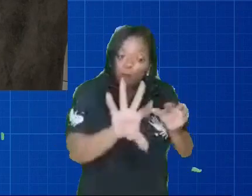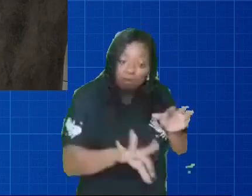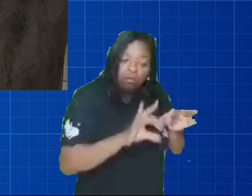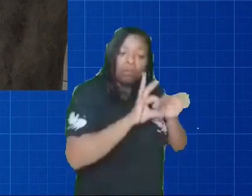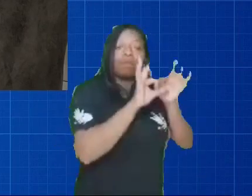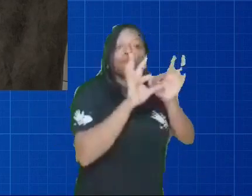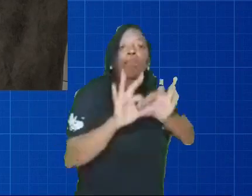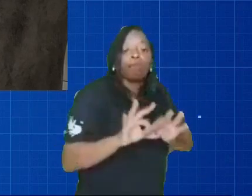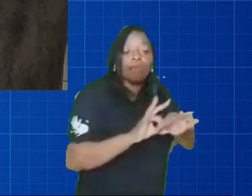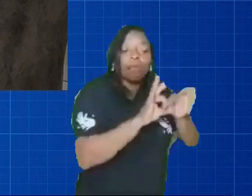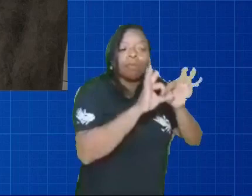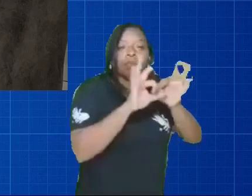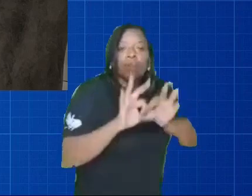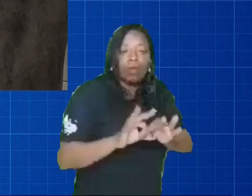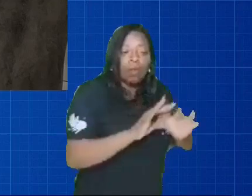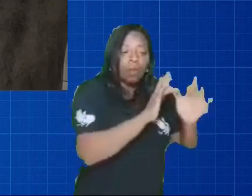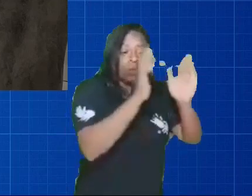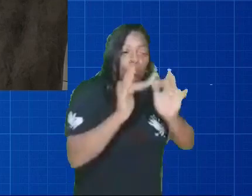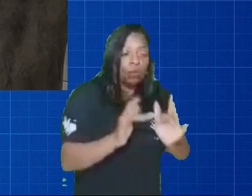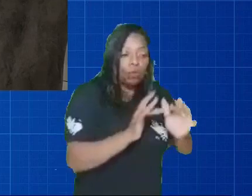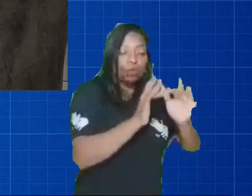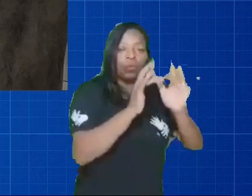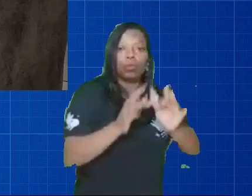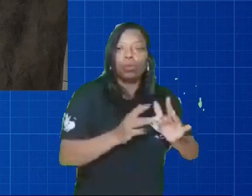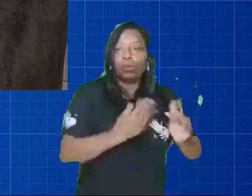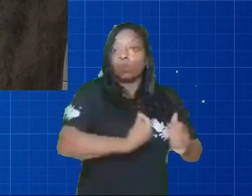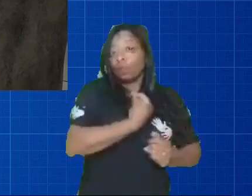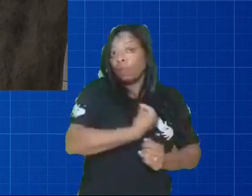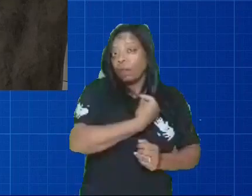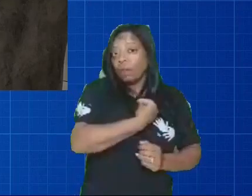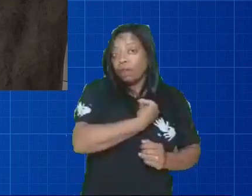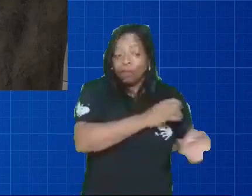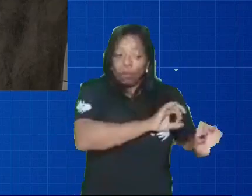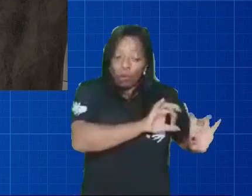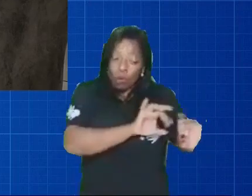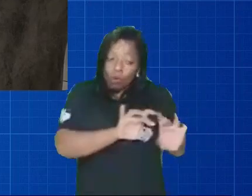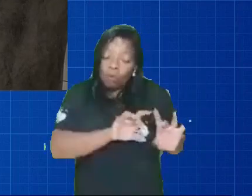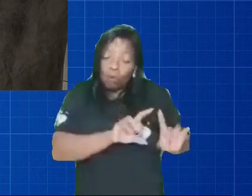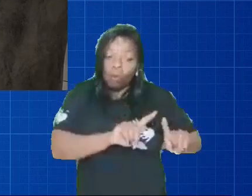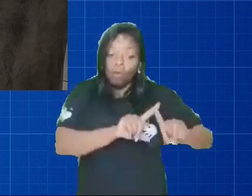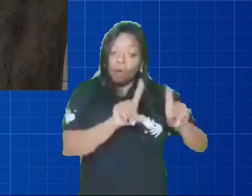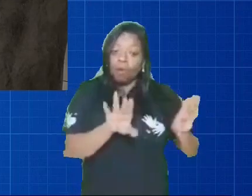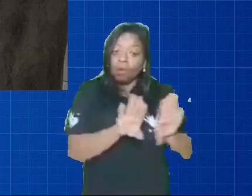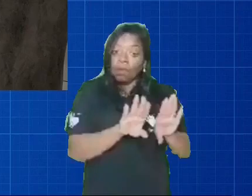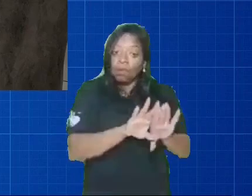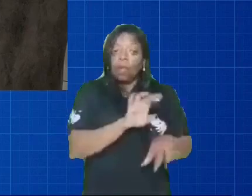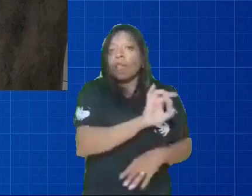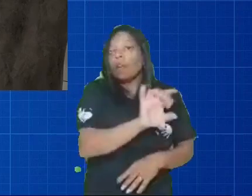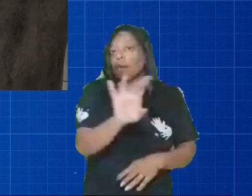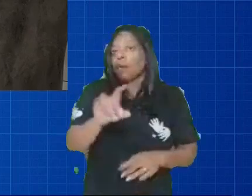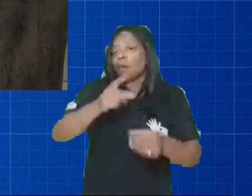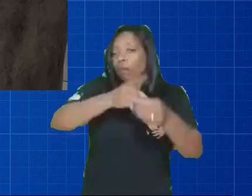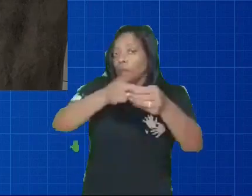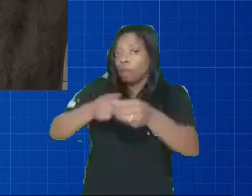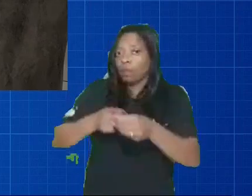no tratamento, na sua relação com o cotidiano, e mais ainda que nessa dimensão da sociedade, cada um tem um modo, ou